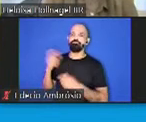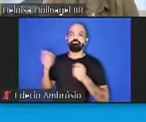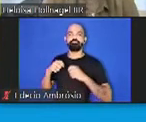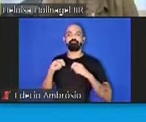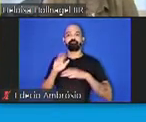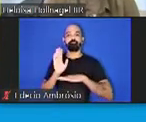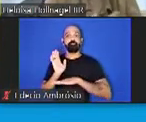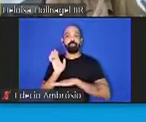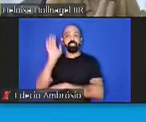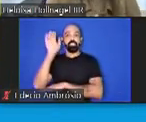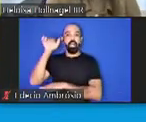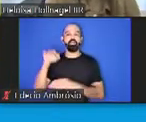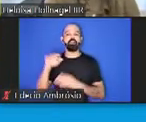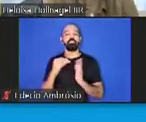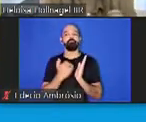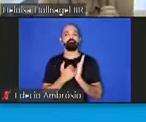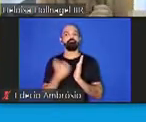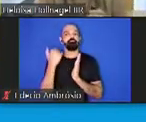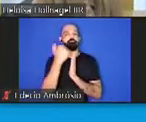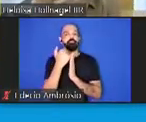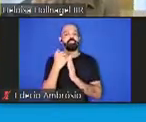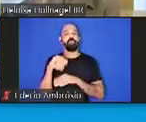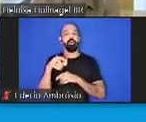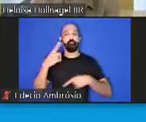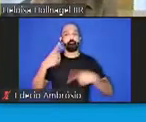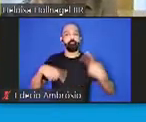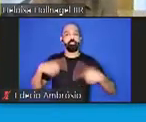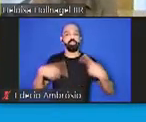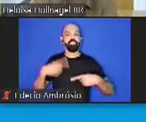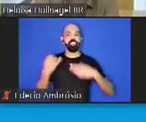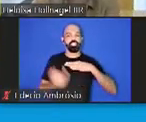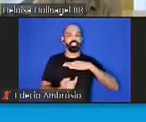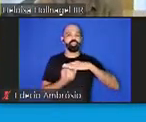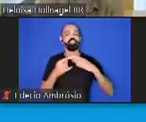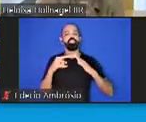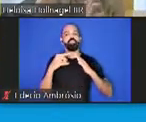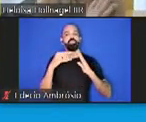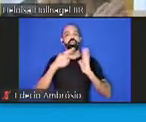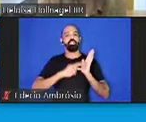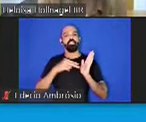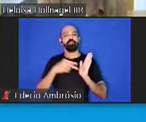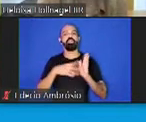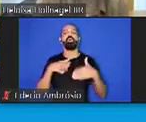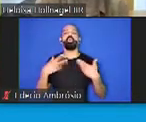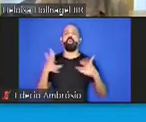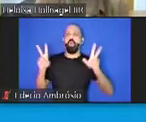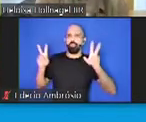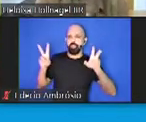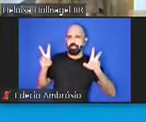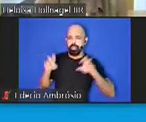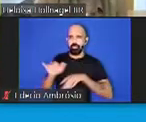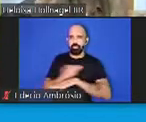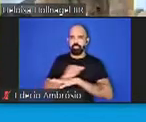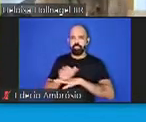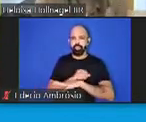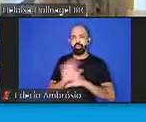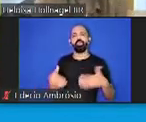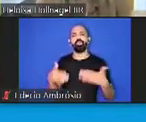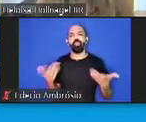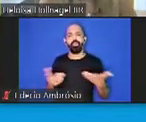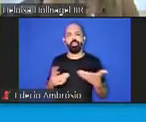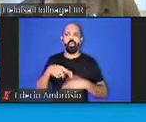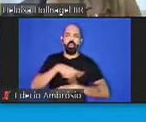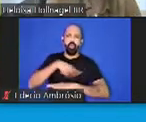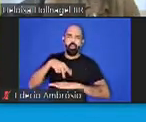com uma política institucional definindo quais seriam os temas estratégicos e os países. E a gente